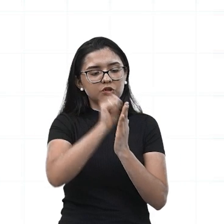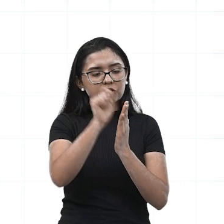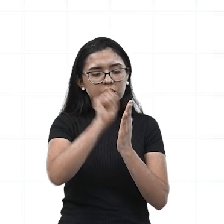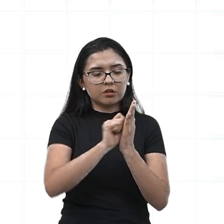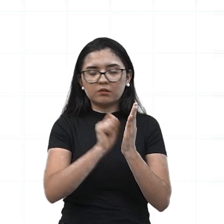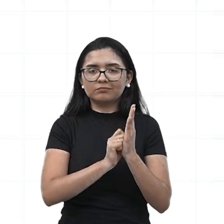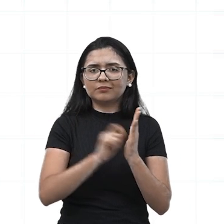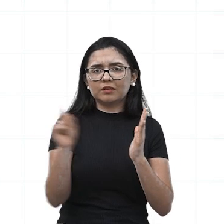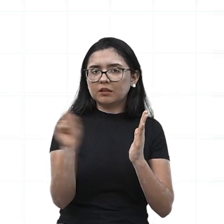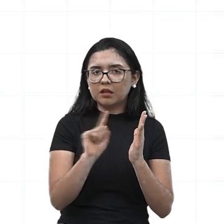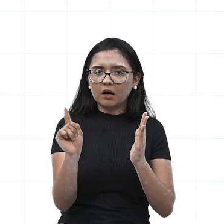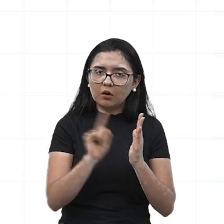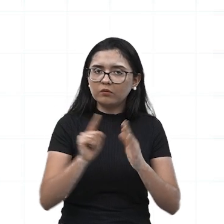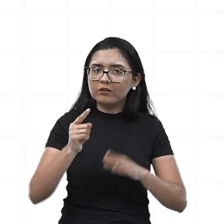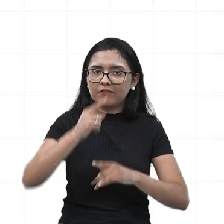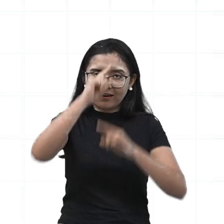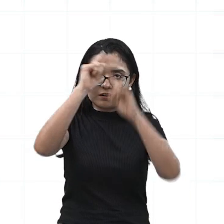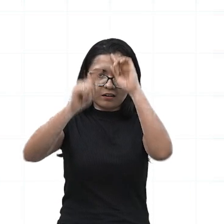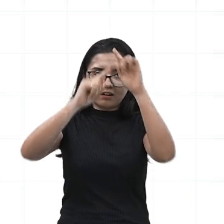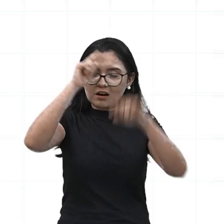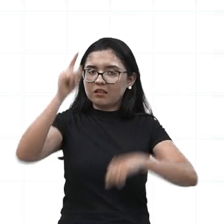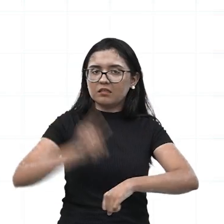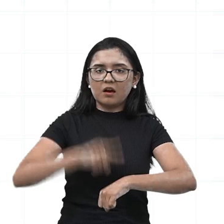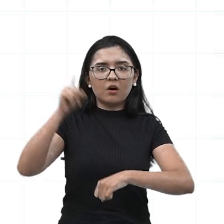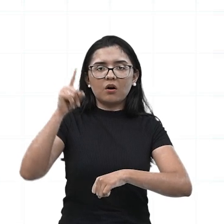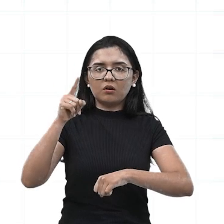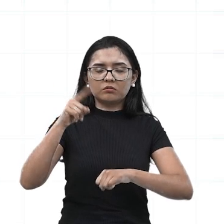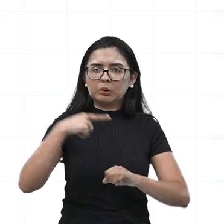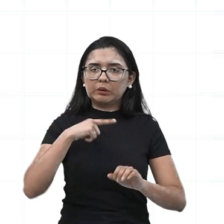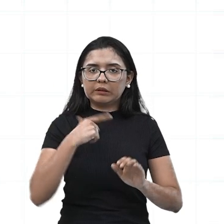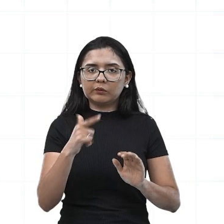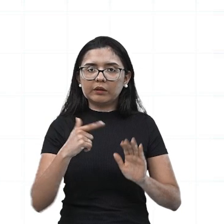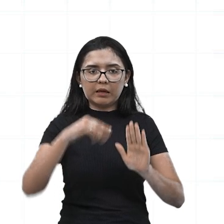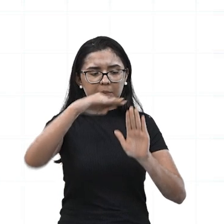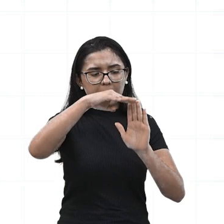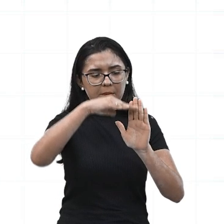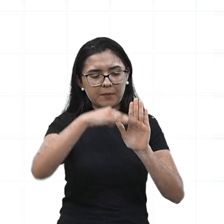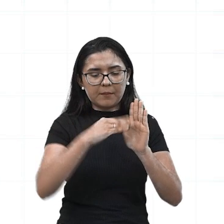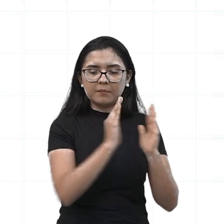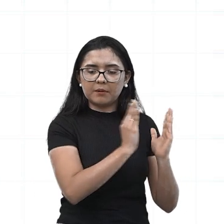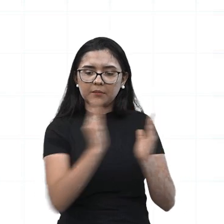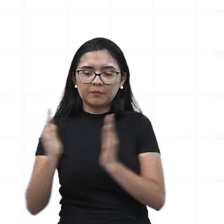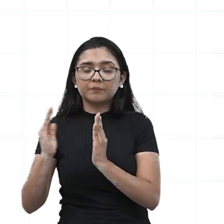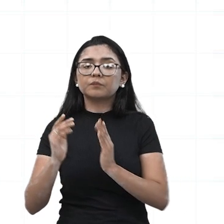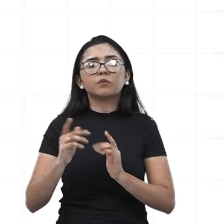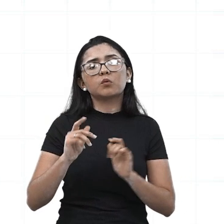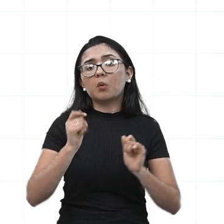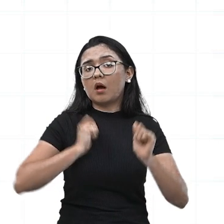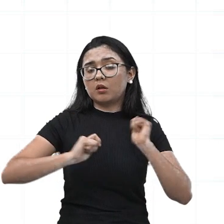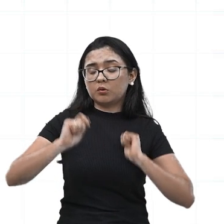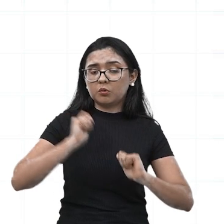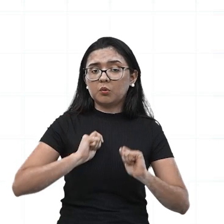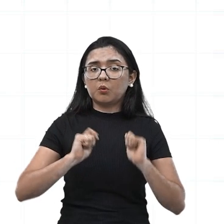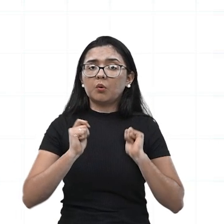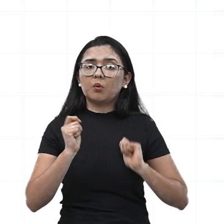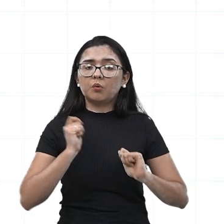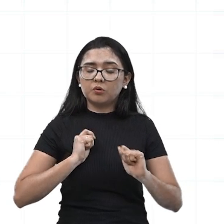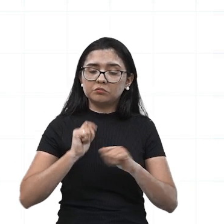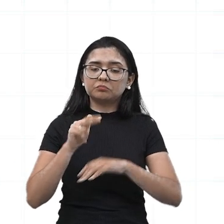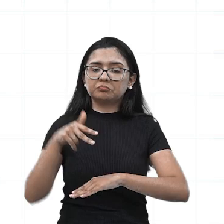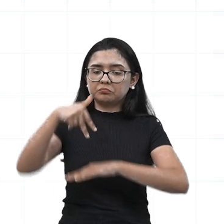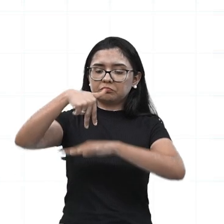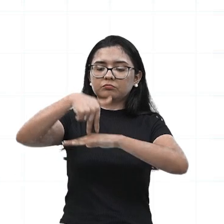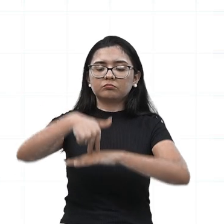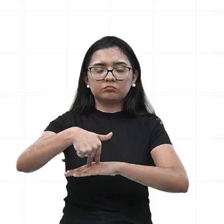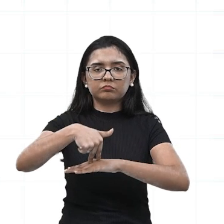a história, não tem toda aquela produção. Os atores simplesmente eles chegam ao palco